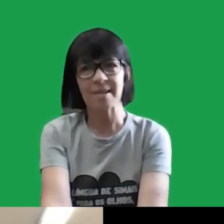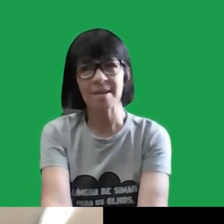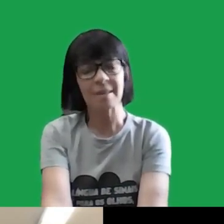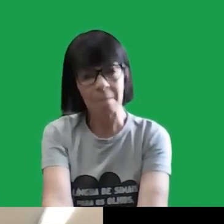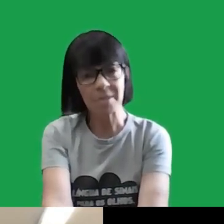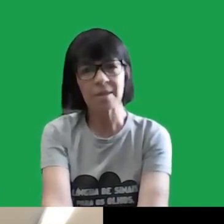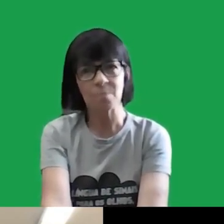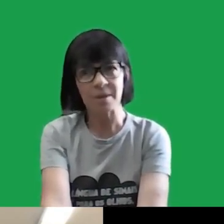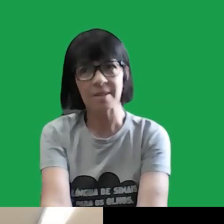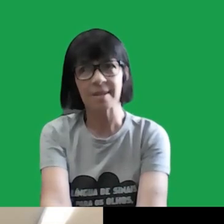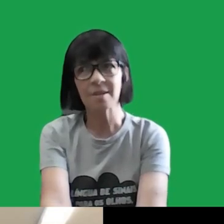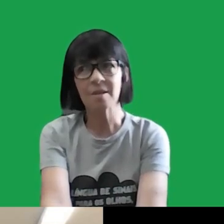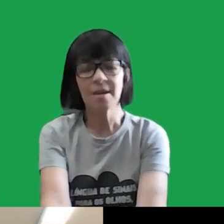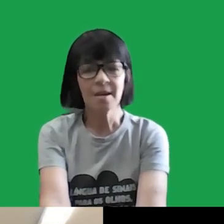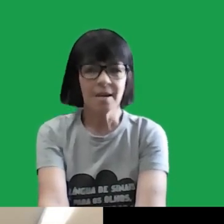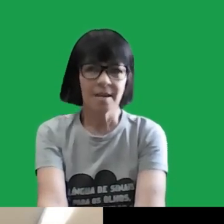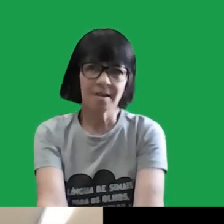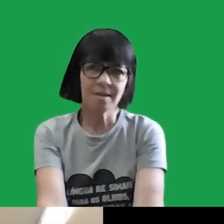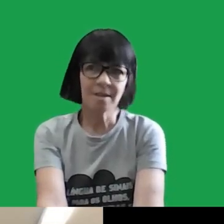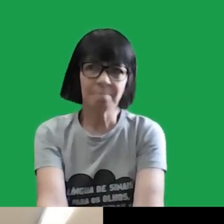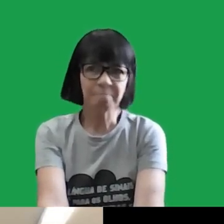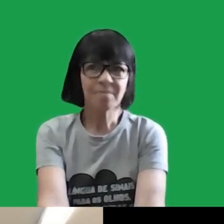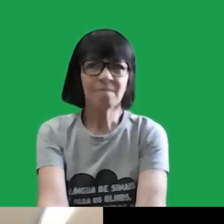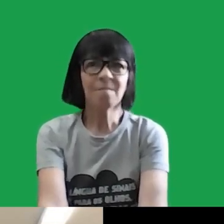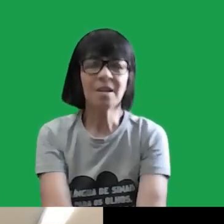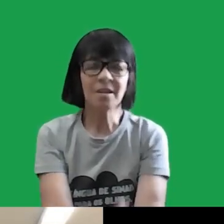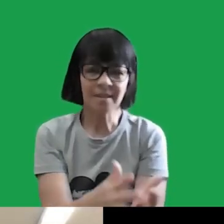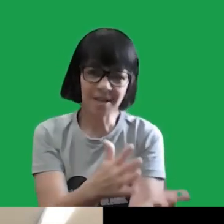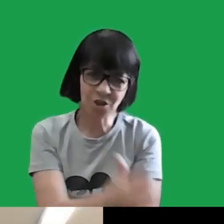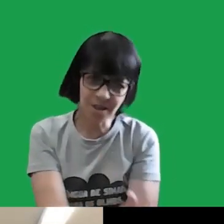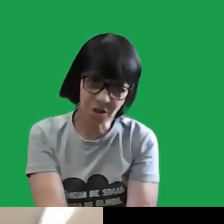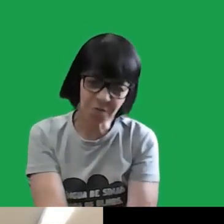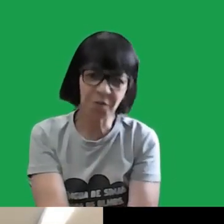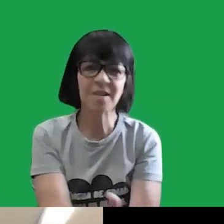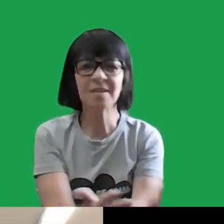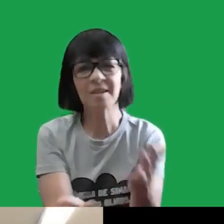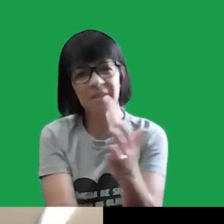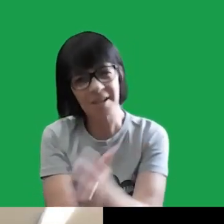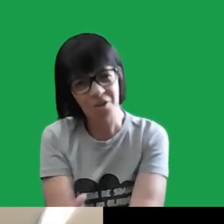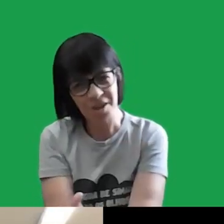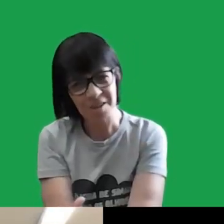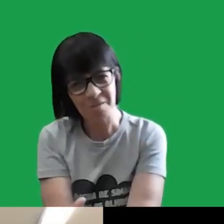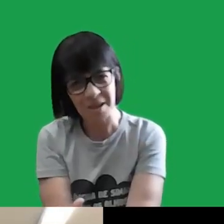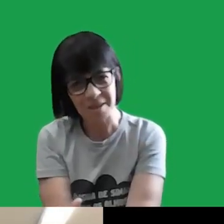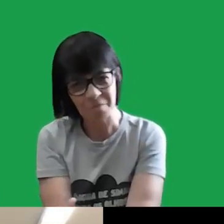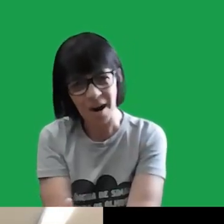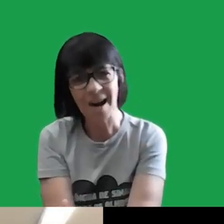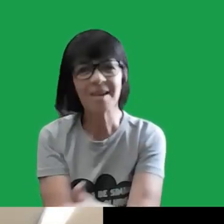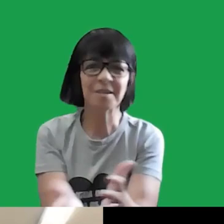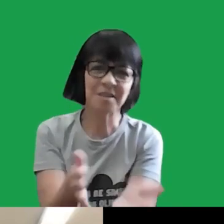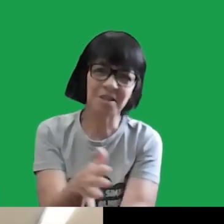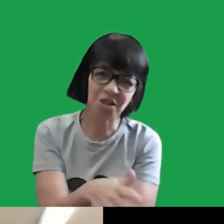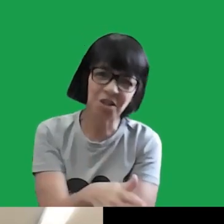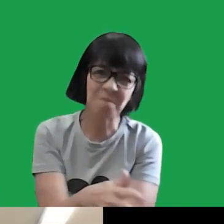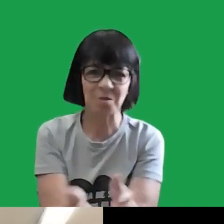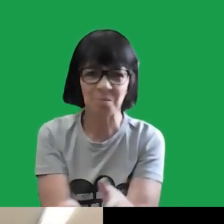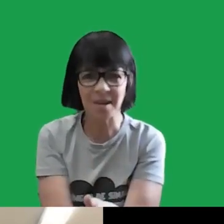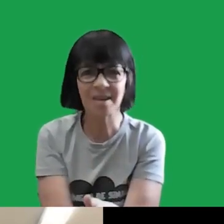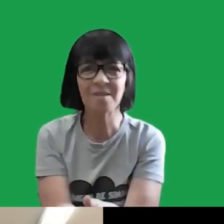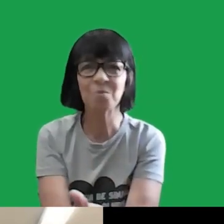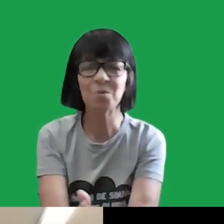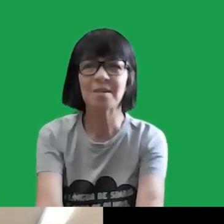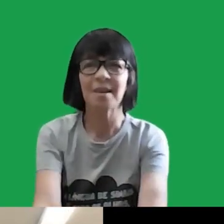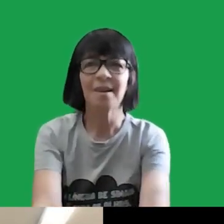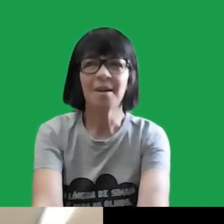muito prazer, tá me dando prazer. E assim, tem dias difíceis, tem dias mais fáceis, tem dia mais